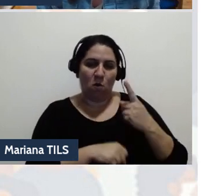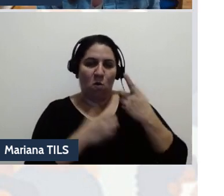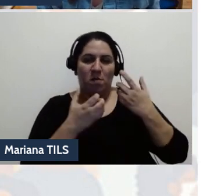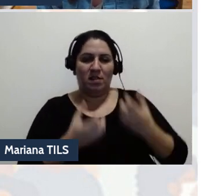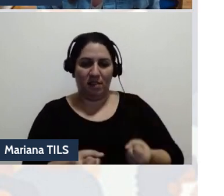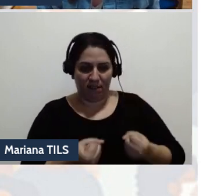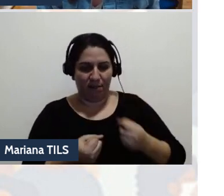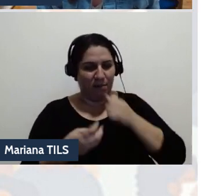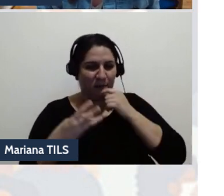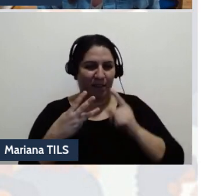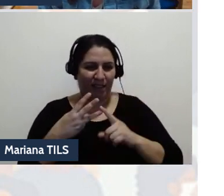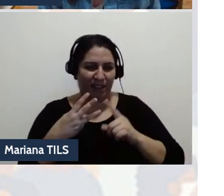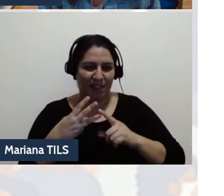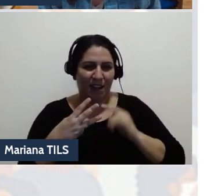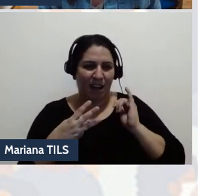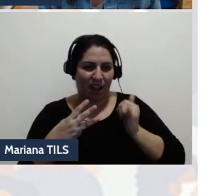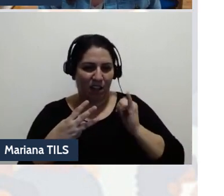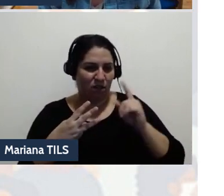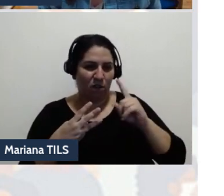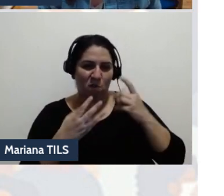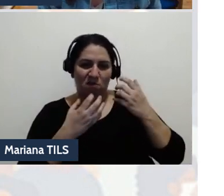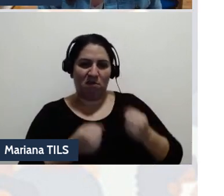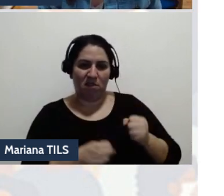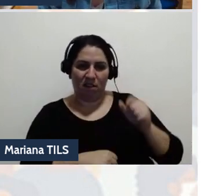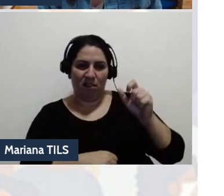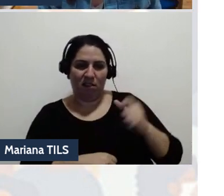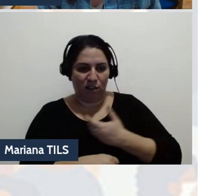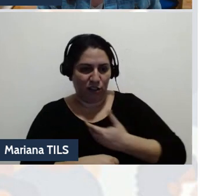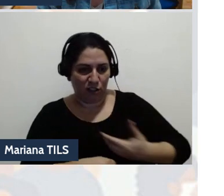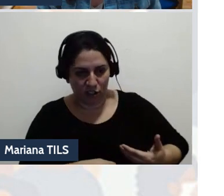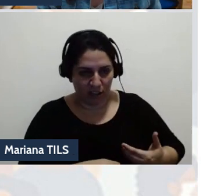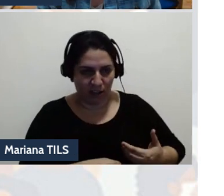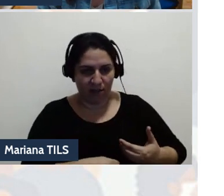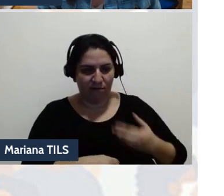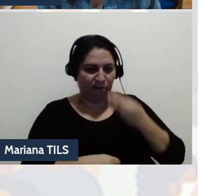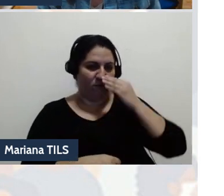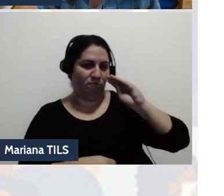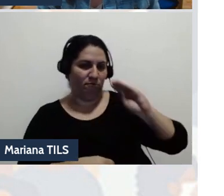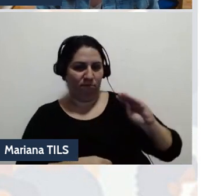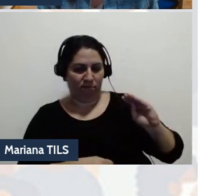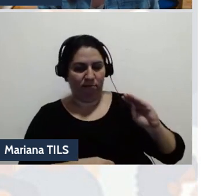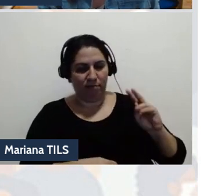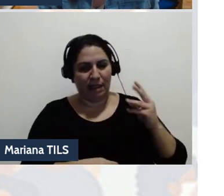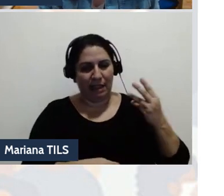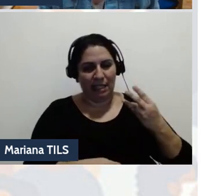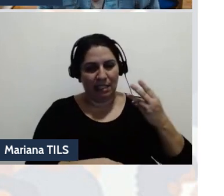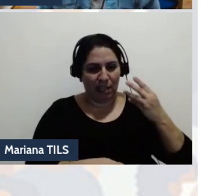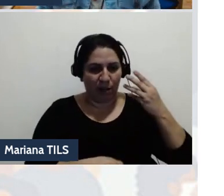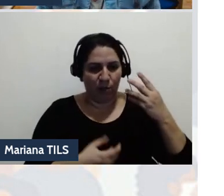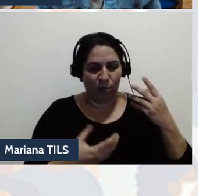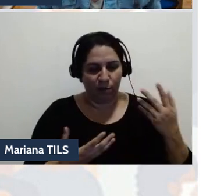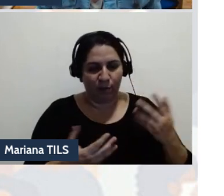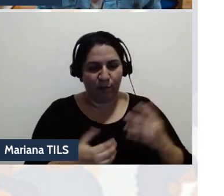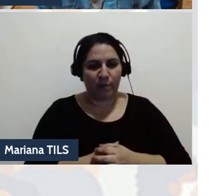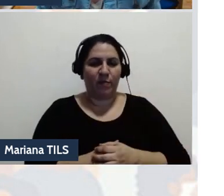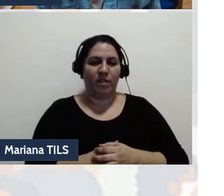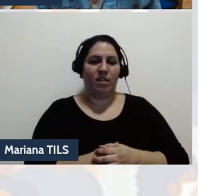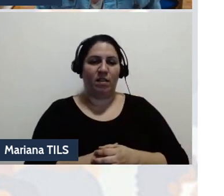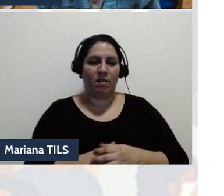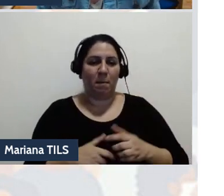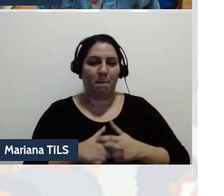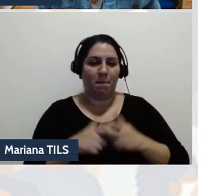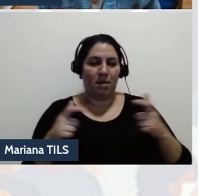na terceira autonomia, na terceira narrativa, autonomia, os